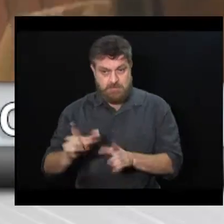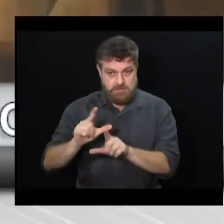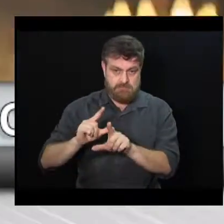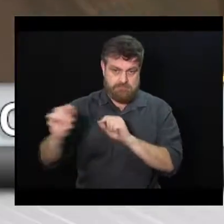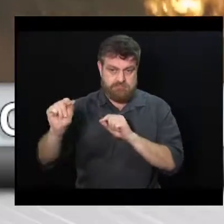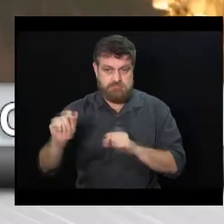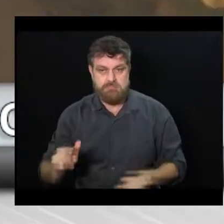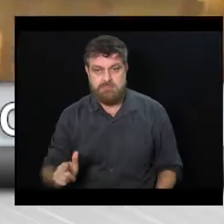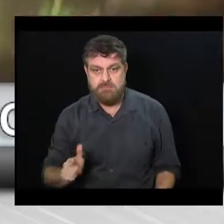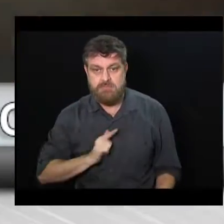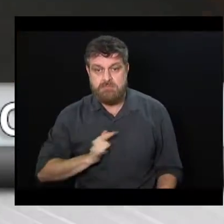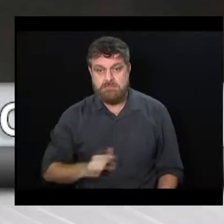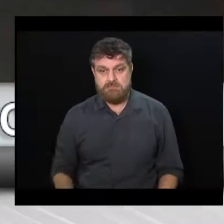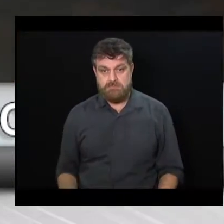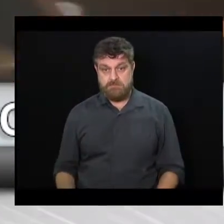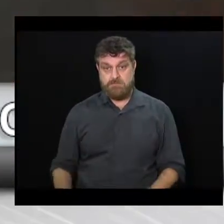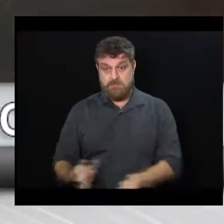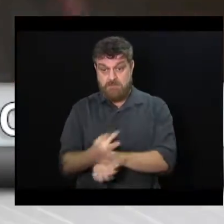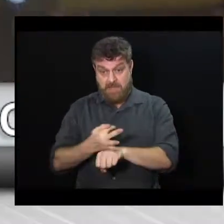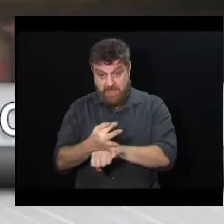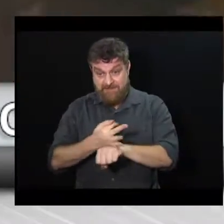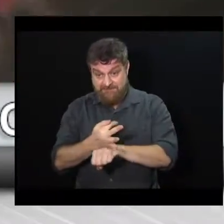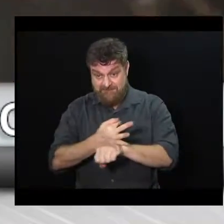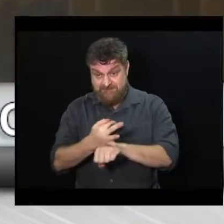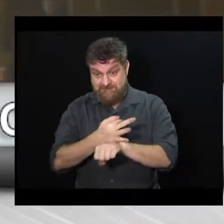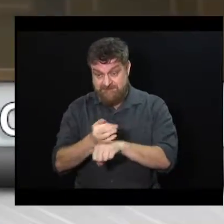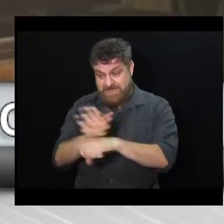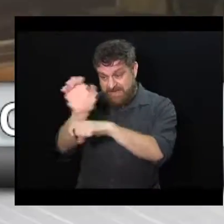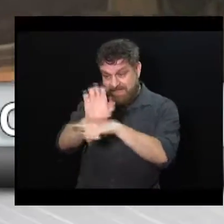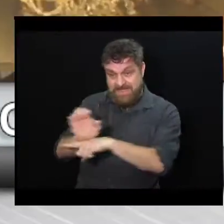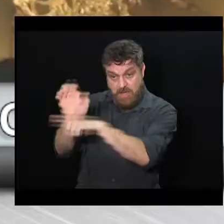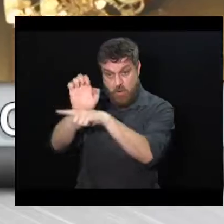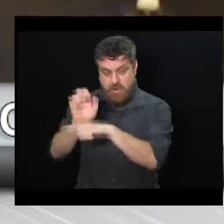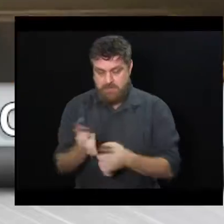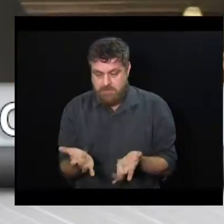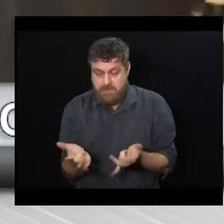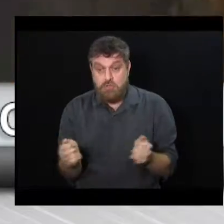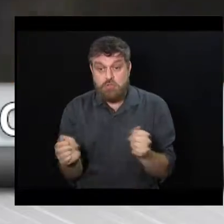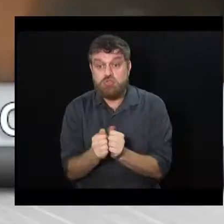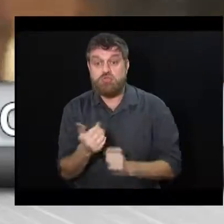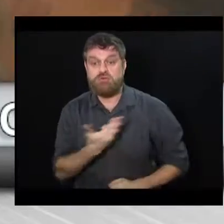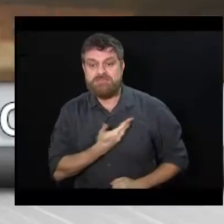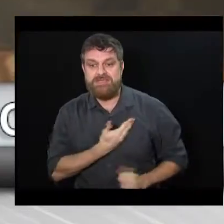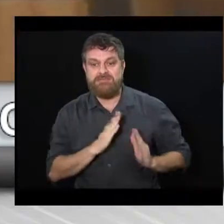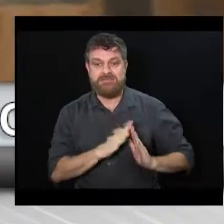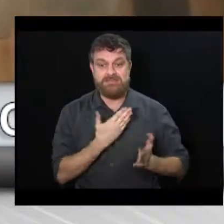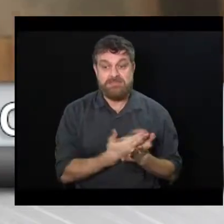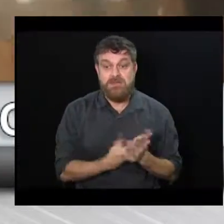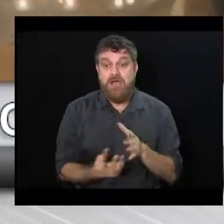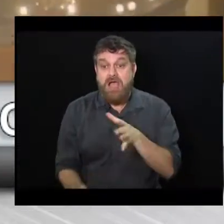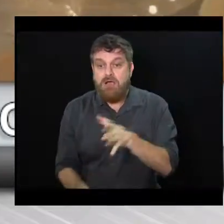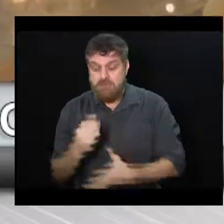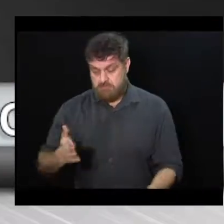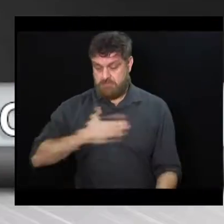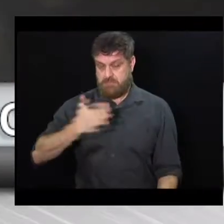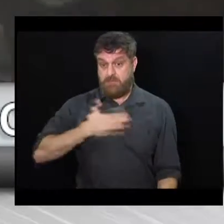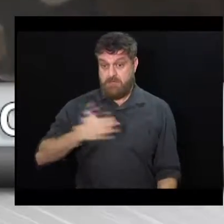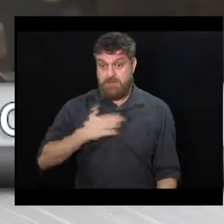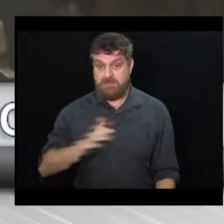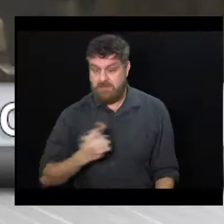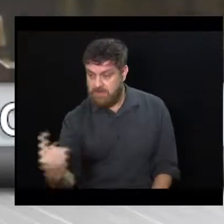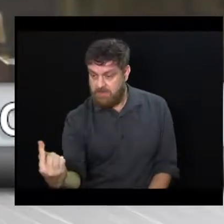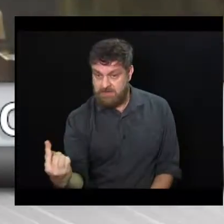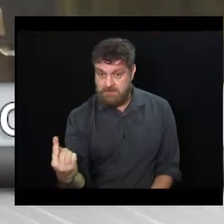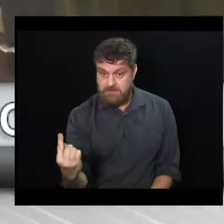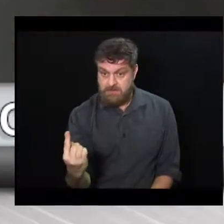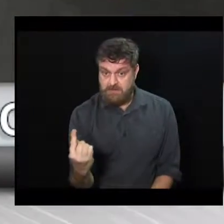Peter Parker está em uma viagem de 2 semanas pela Europa, ao lado de seus amigos de colégio, quando é surpreendido pela visita de